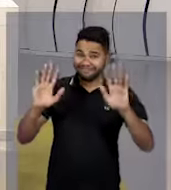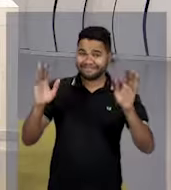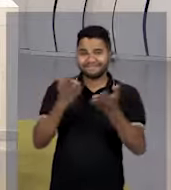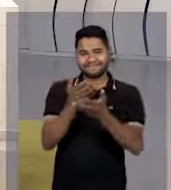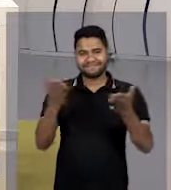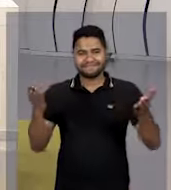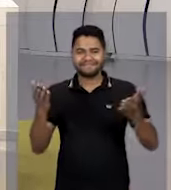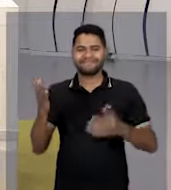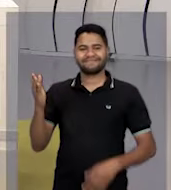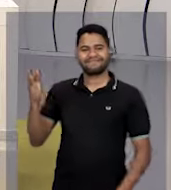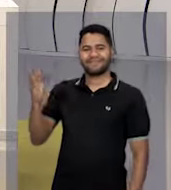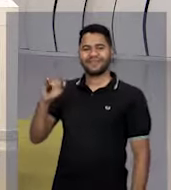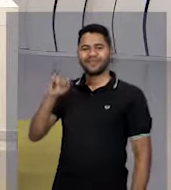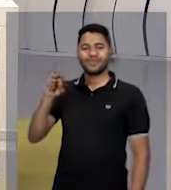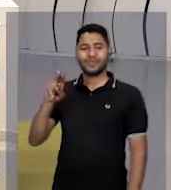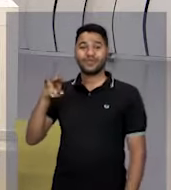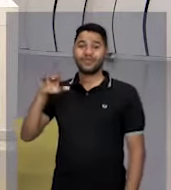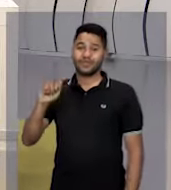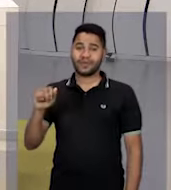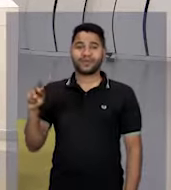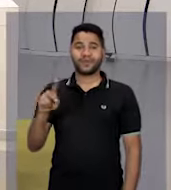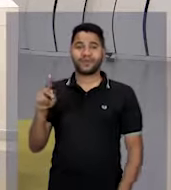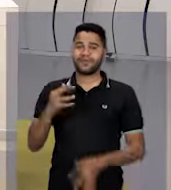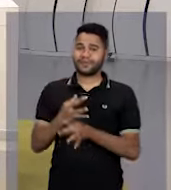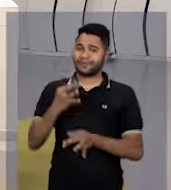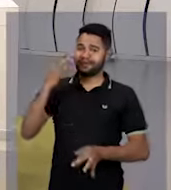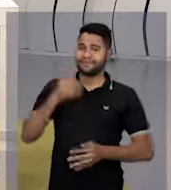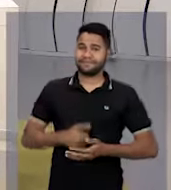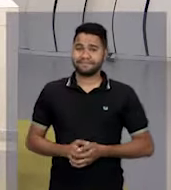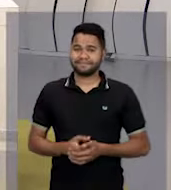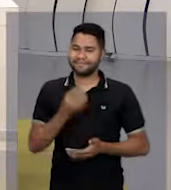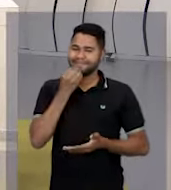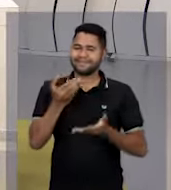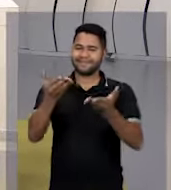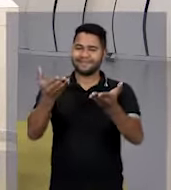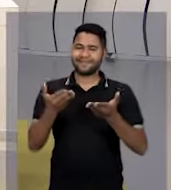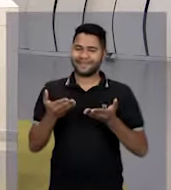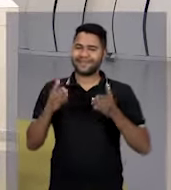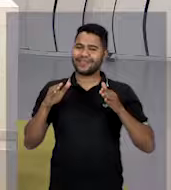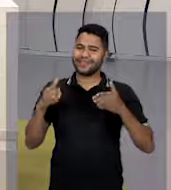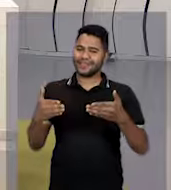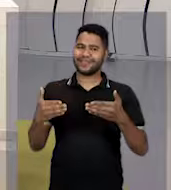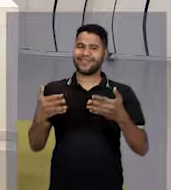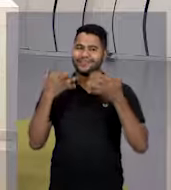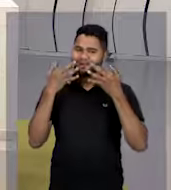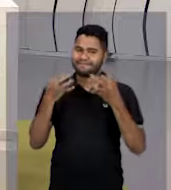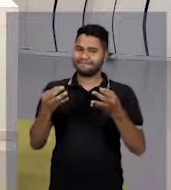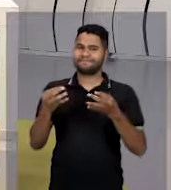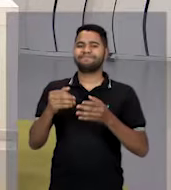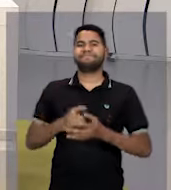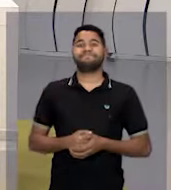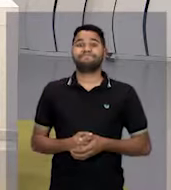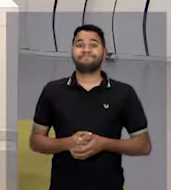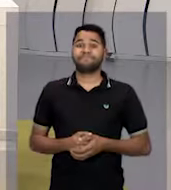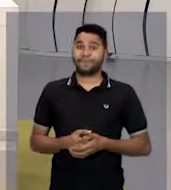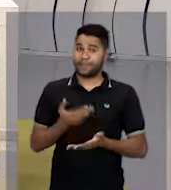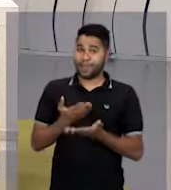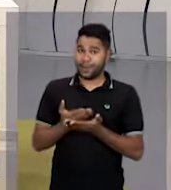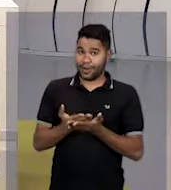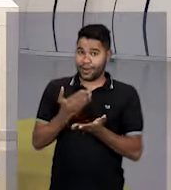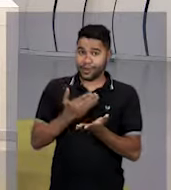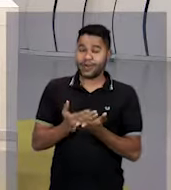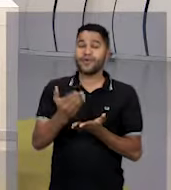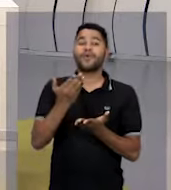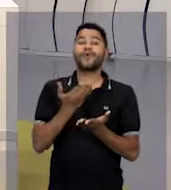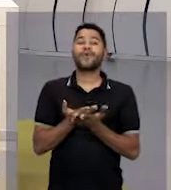pessoal, o meu nome é Júnia Arnaud e eu sou sua professora de Física. Bem-vindos ao Se Liga de hoje. Vamos para a aula de hoje.